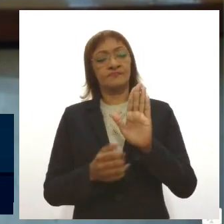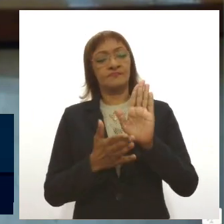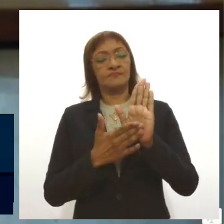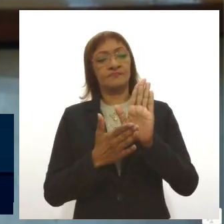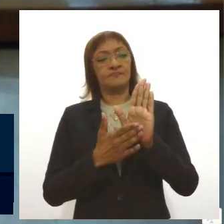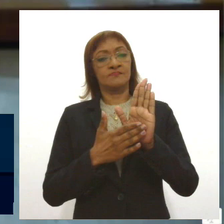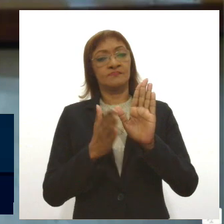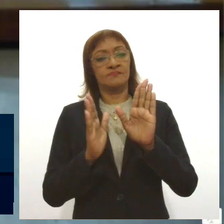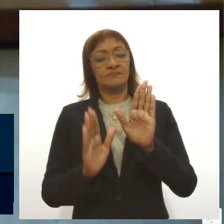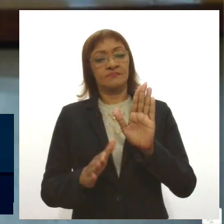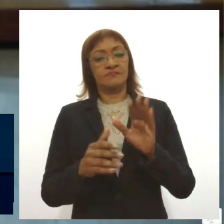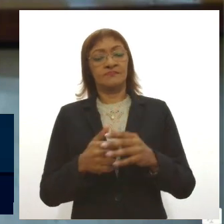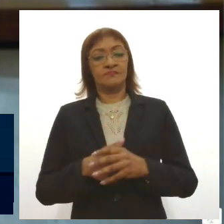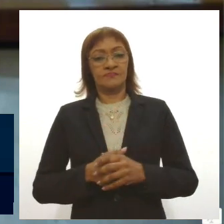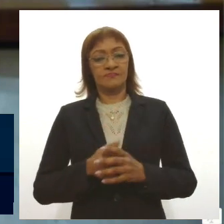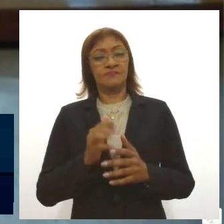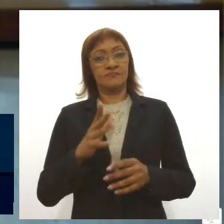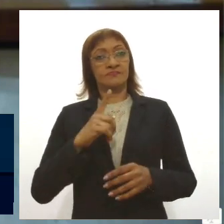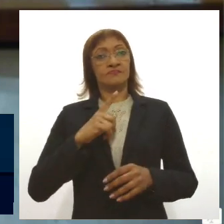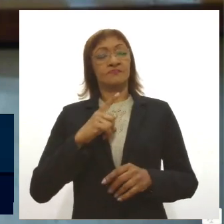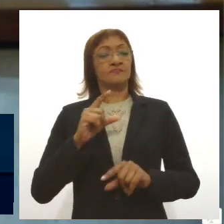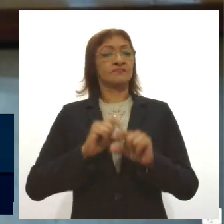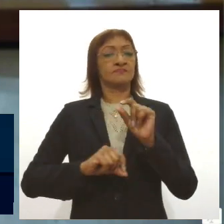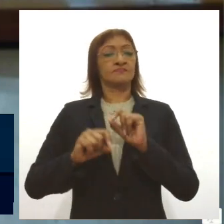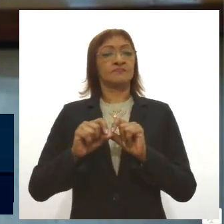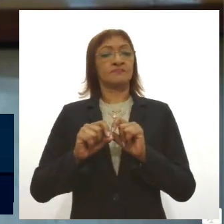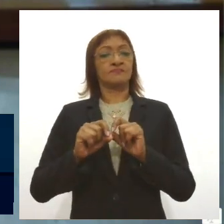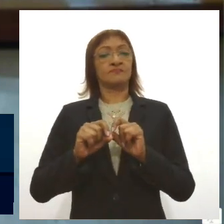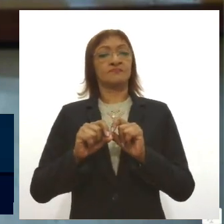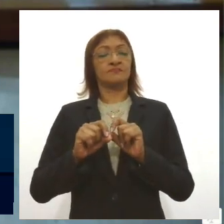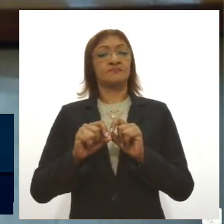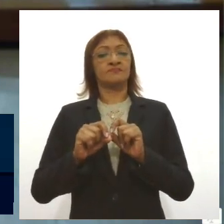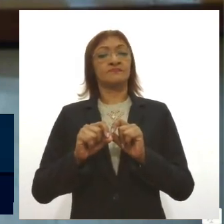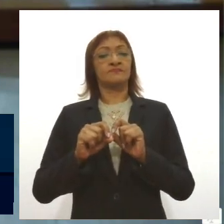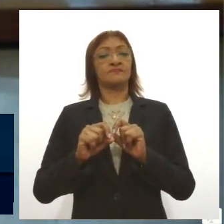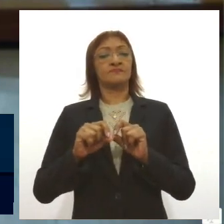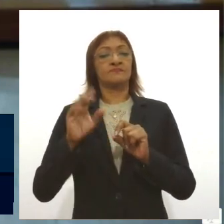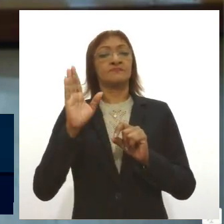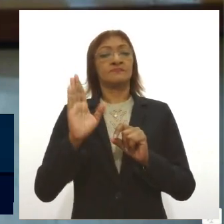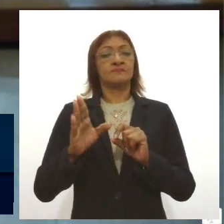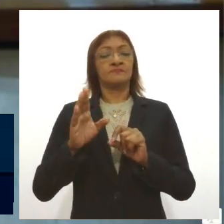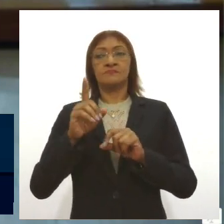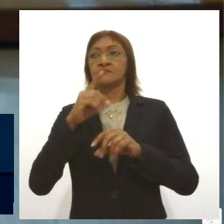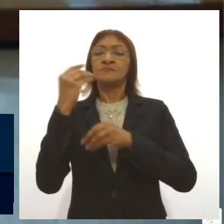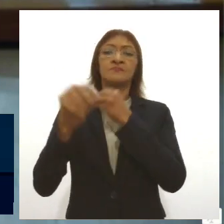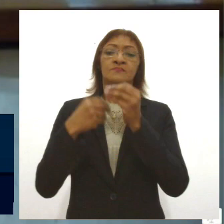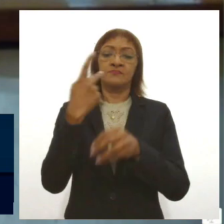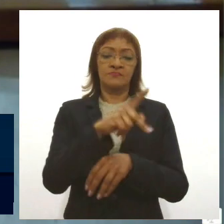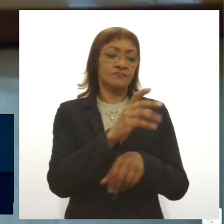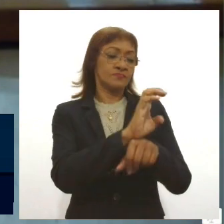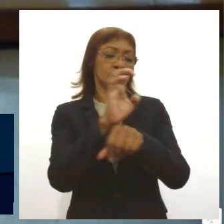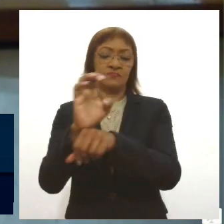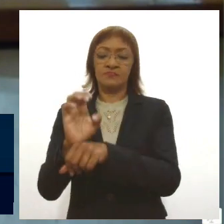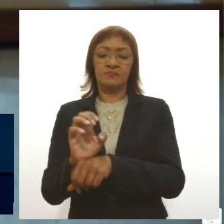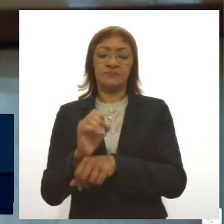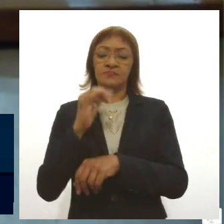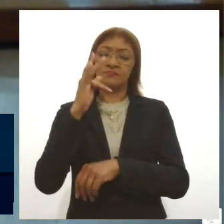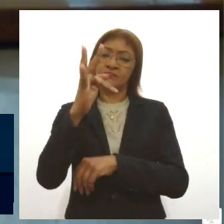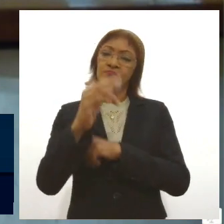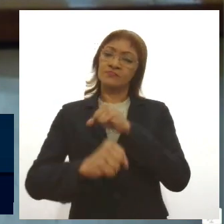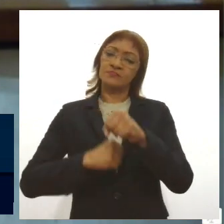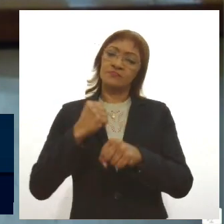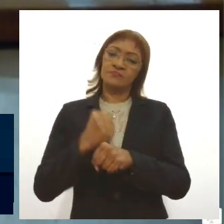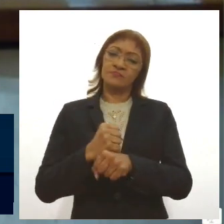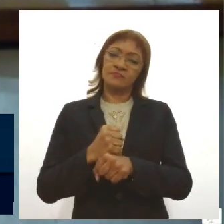também já implementada, termos um inventário dos gases de efeito estufa no estado no próximo ano,